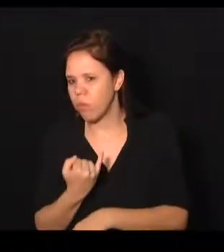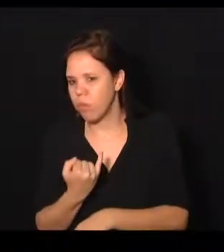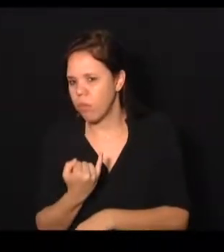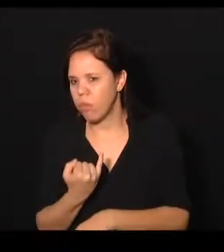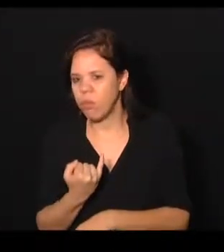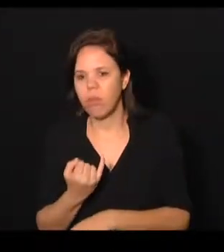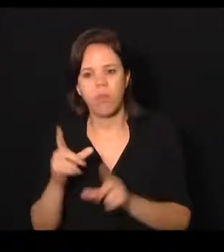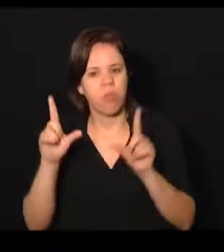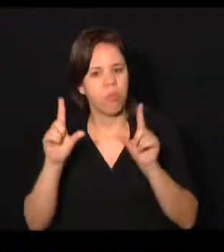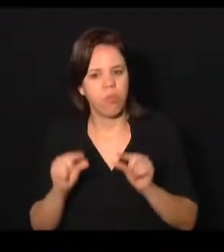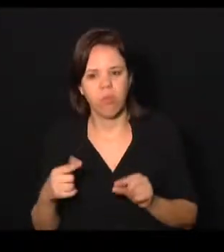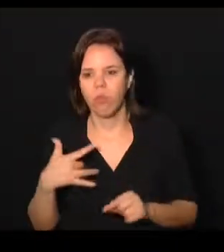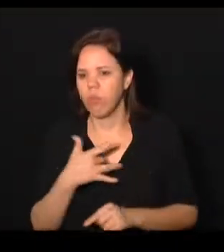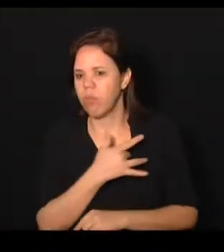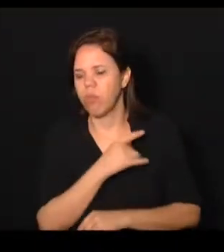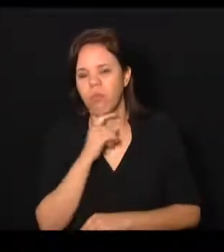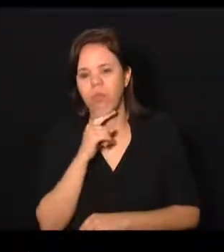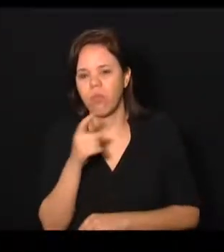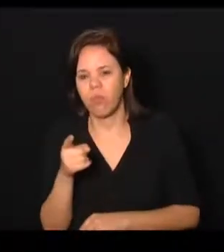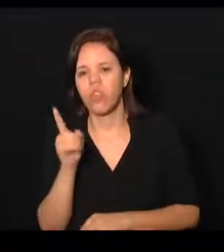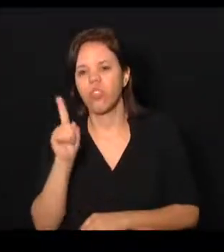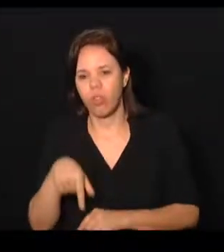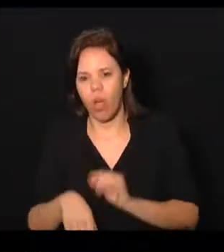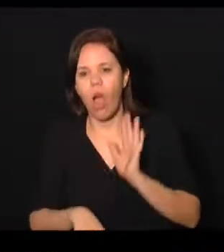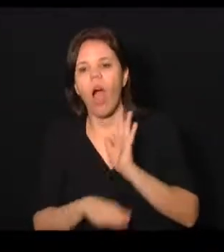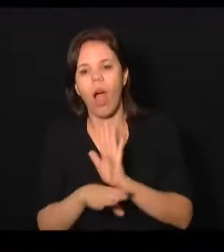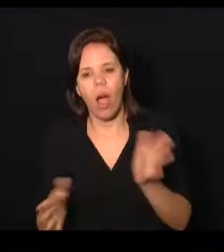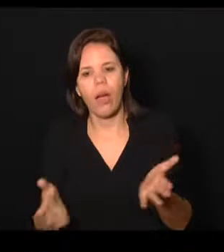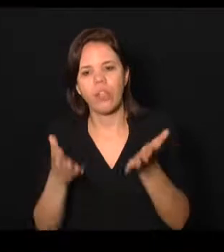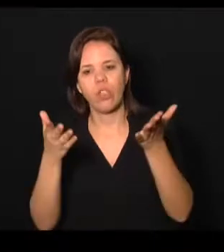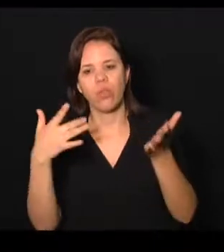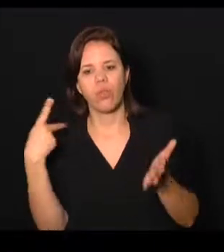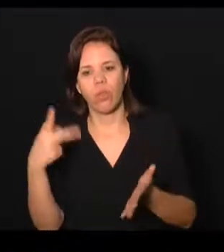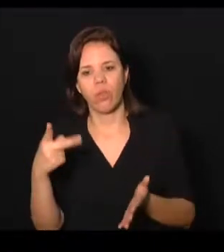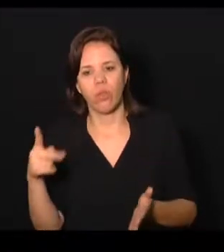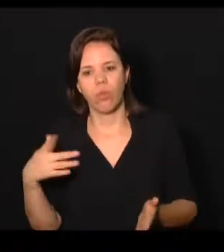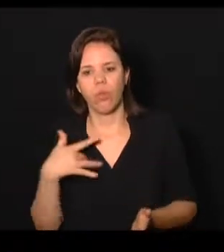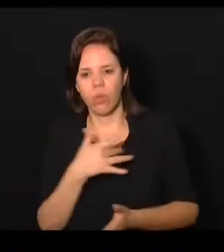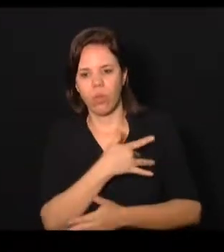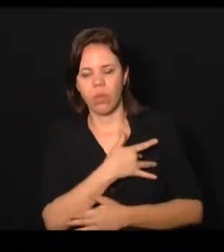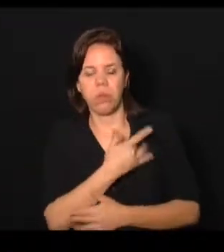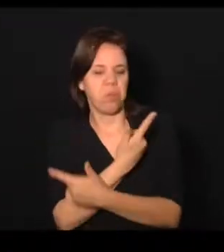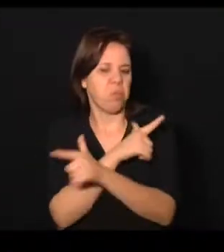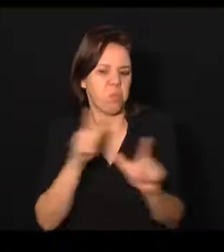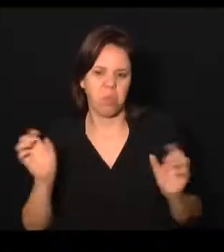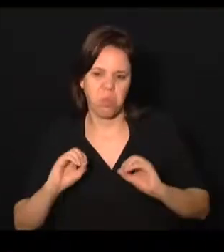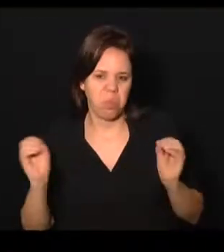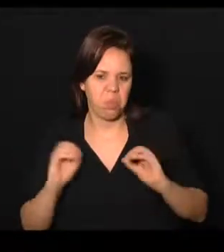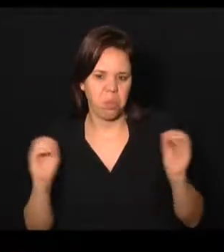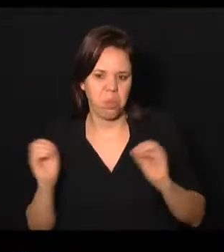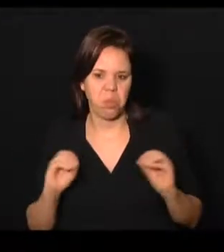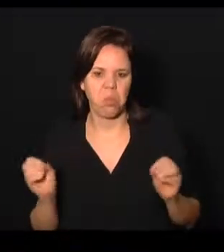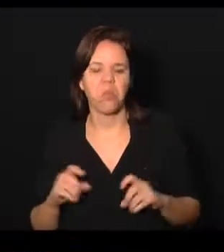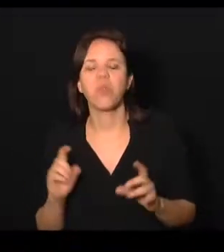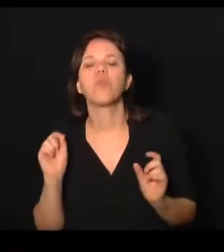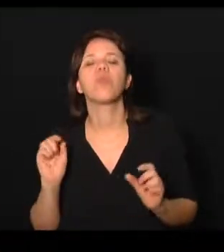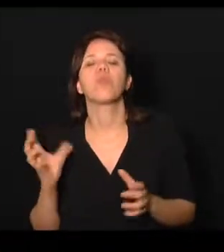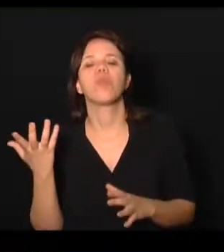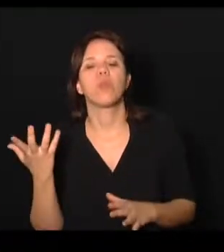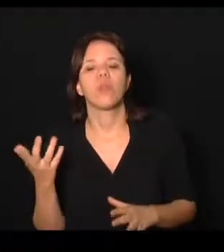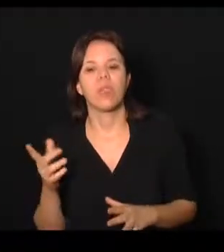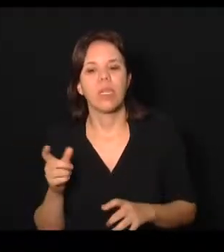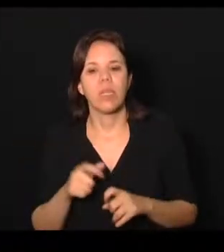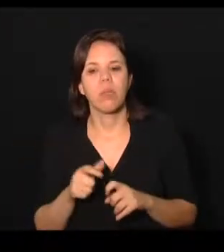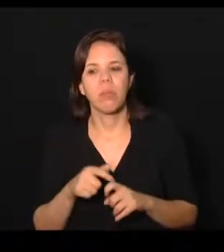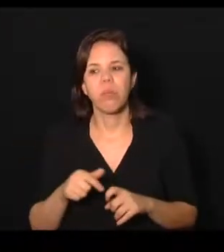saúde de ninguém, pelo contrário, só favorece a sua saúde, né? E não existe nenhuma área da medicina onde haja